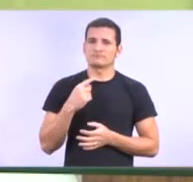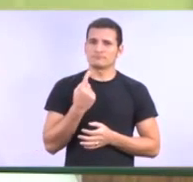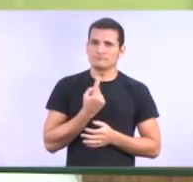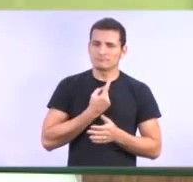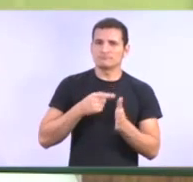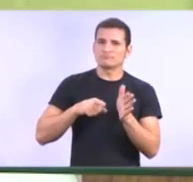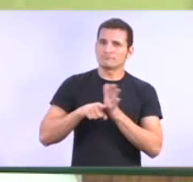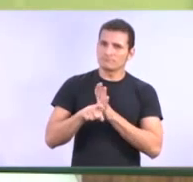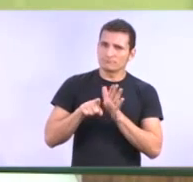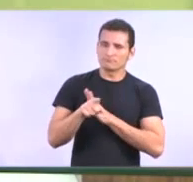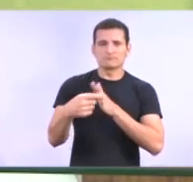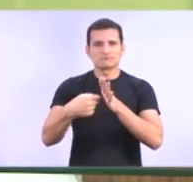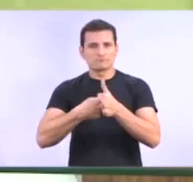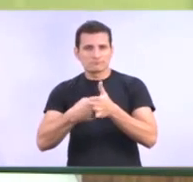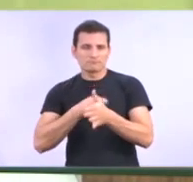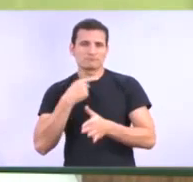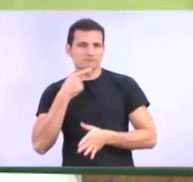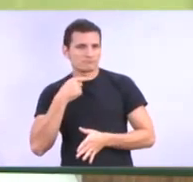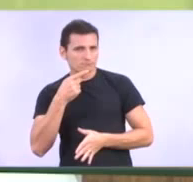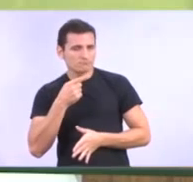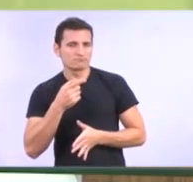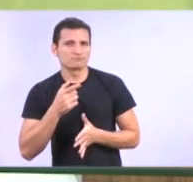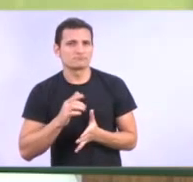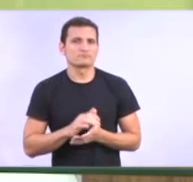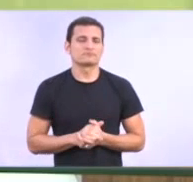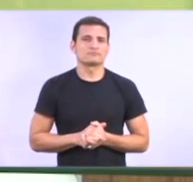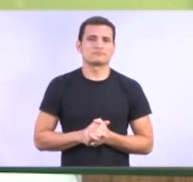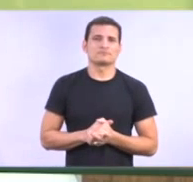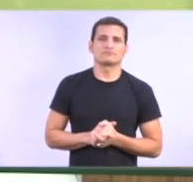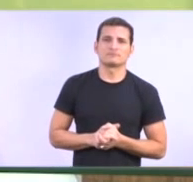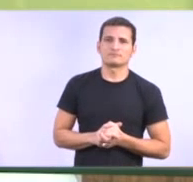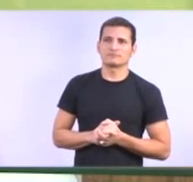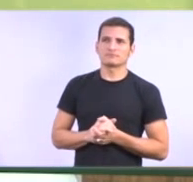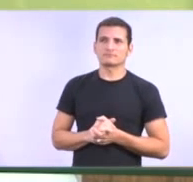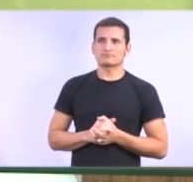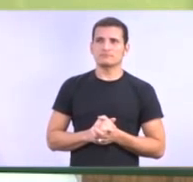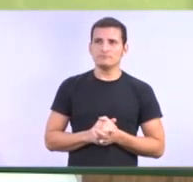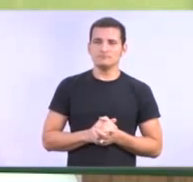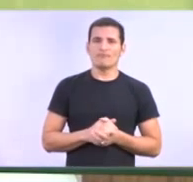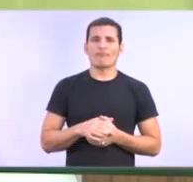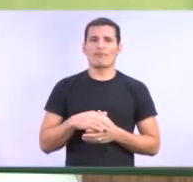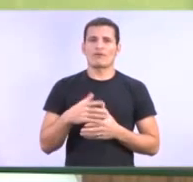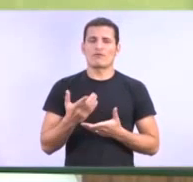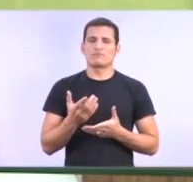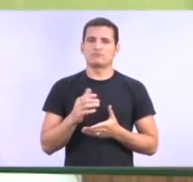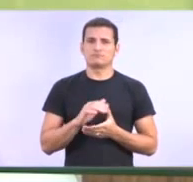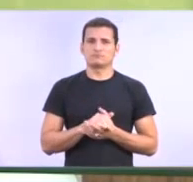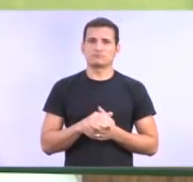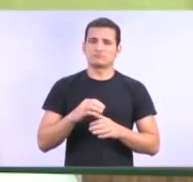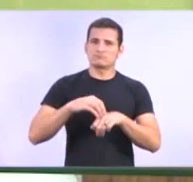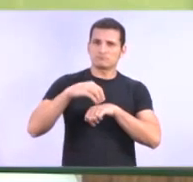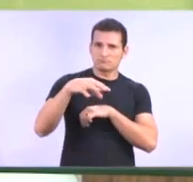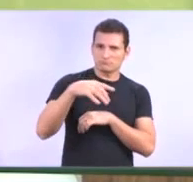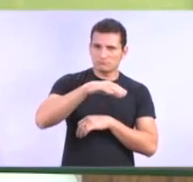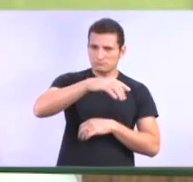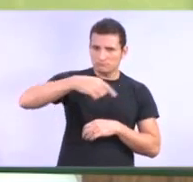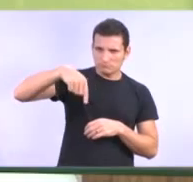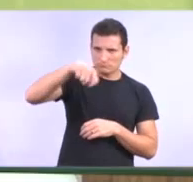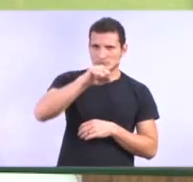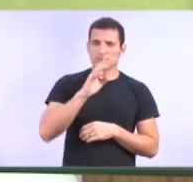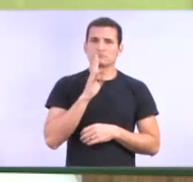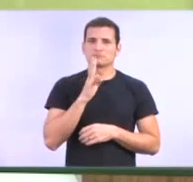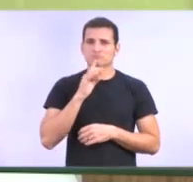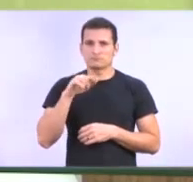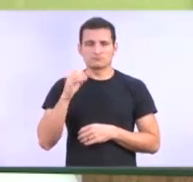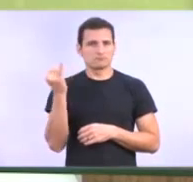dúvidas exatamente e coloquem para vocês esses conhecimentos, né, muito importantes